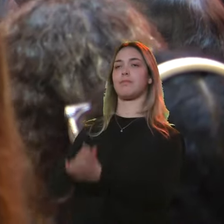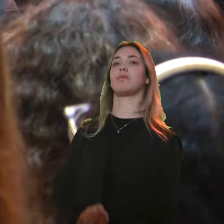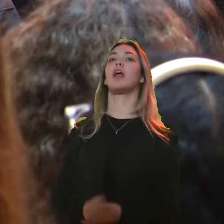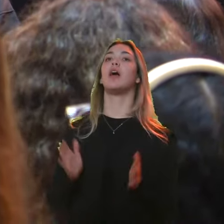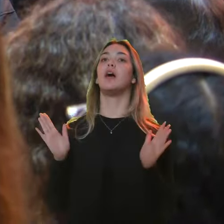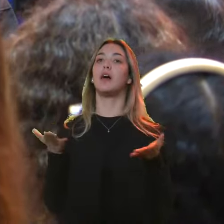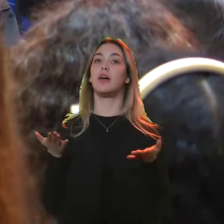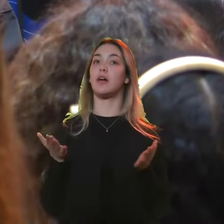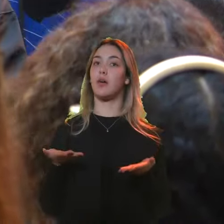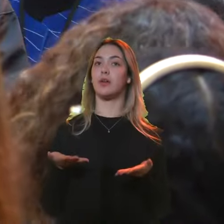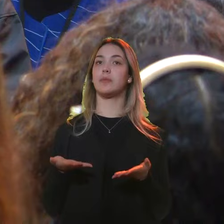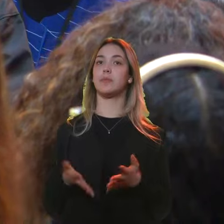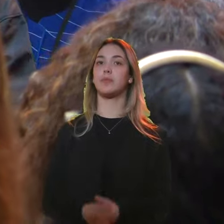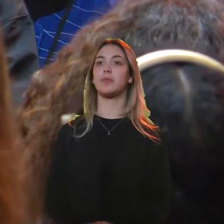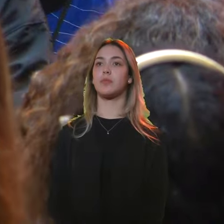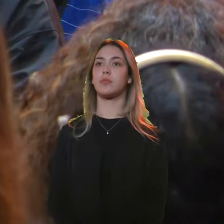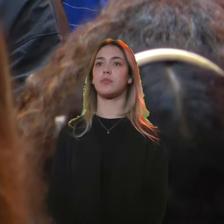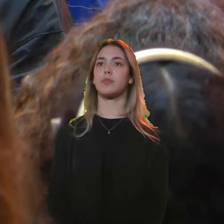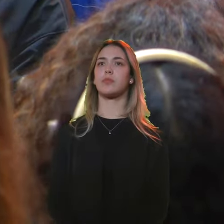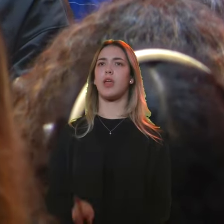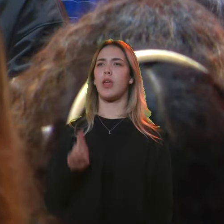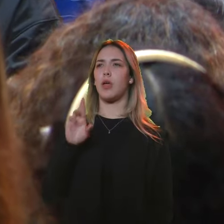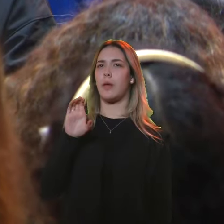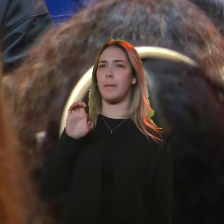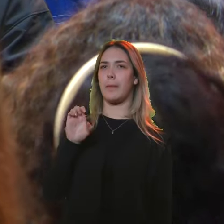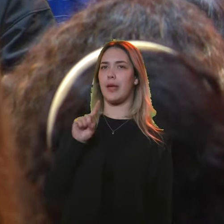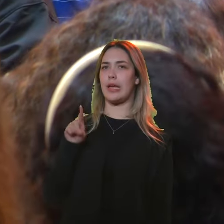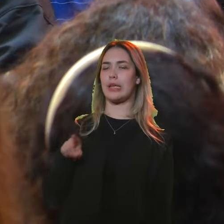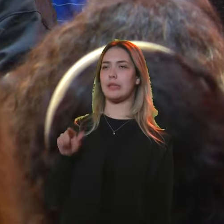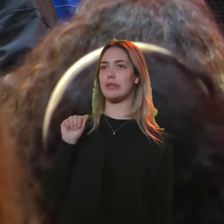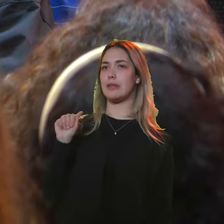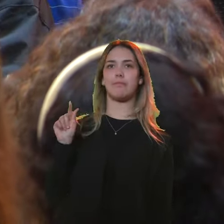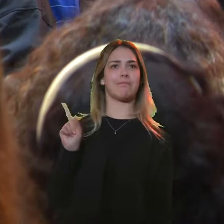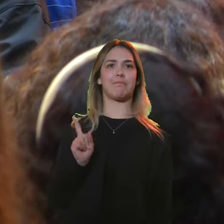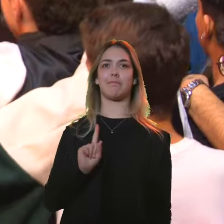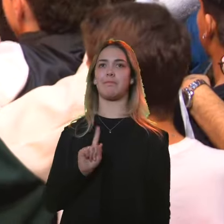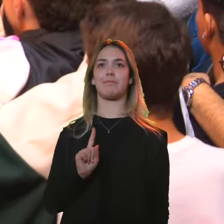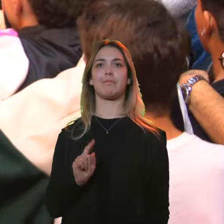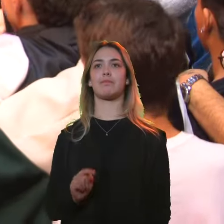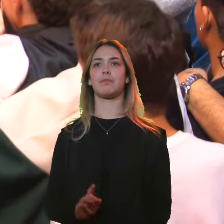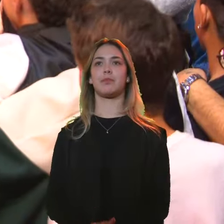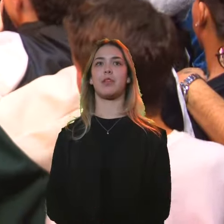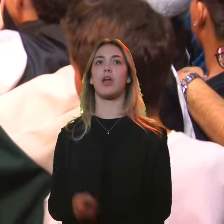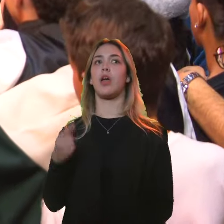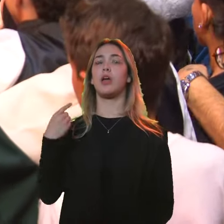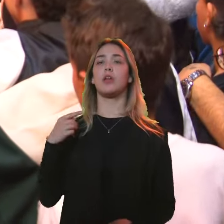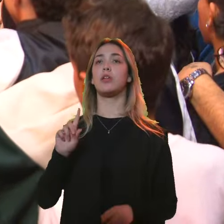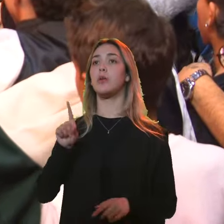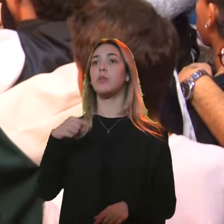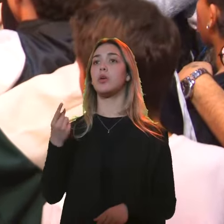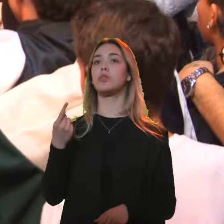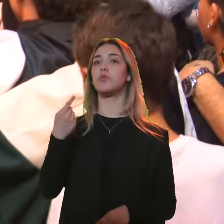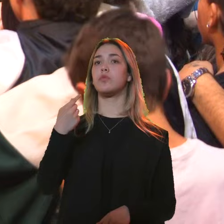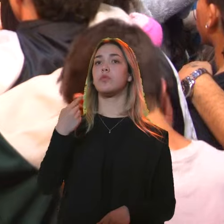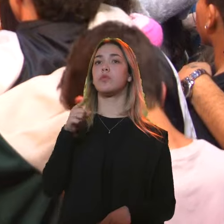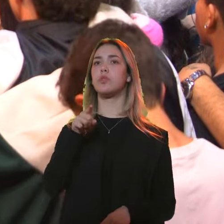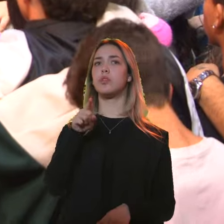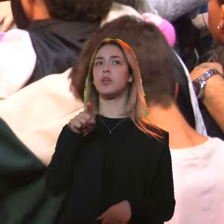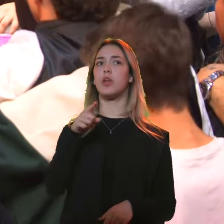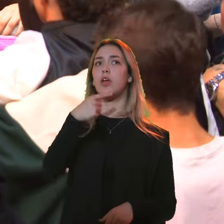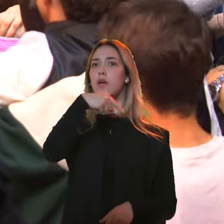Essa decisão que você está tomando não é uma reza que você vai fazer comigo. E depois, tipo, é só sair daqui e está tudo